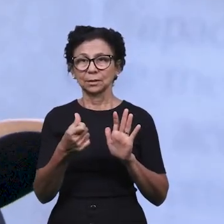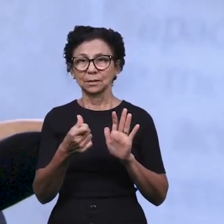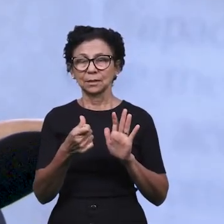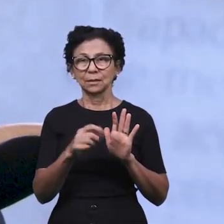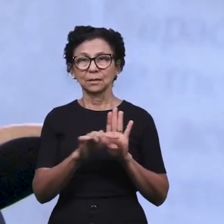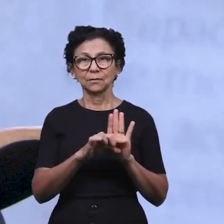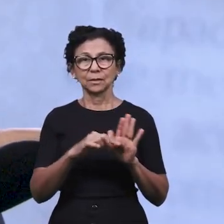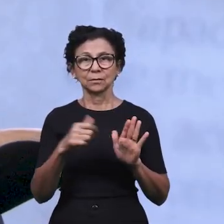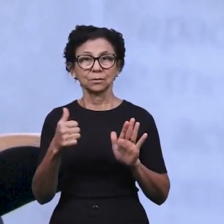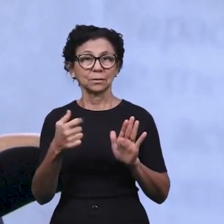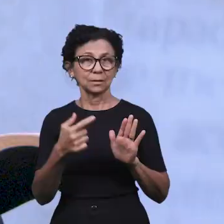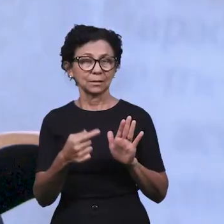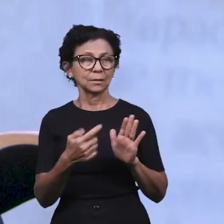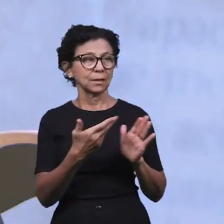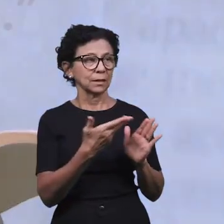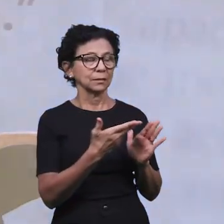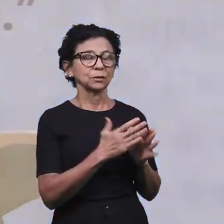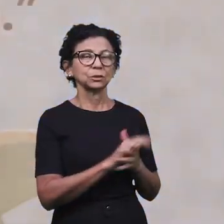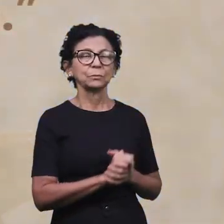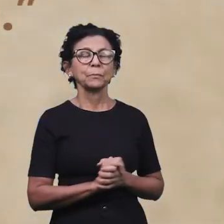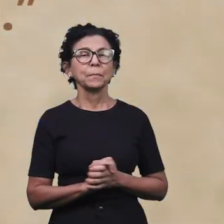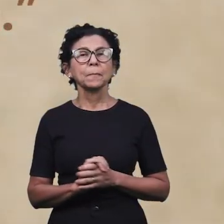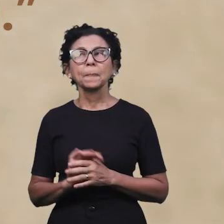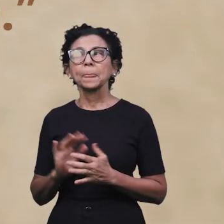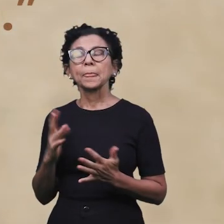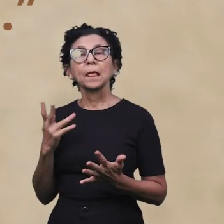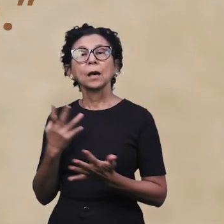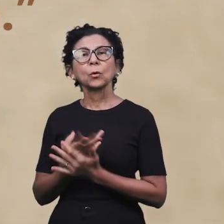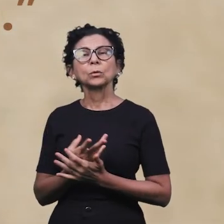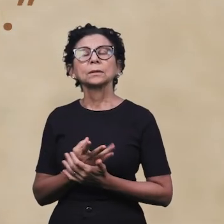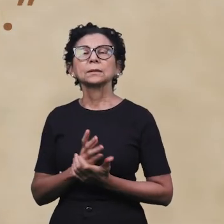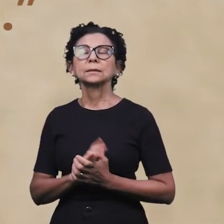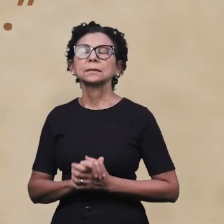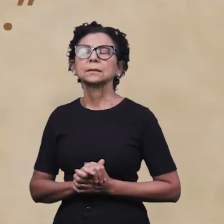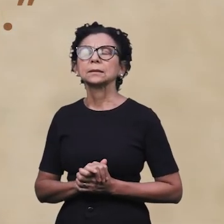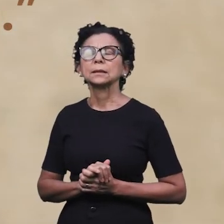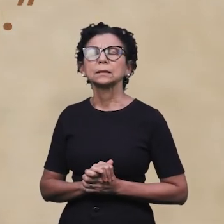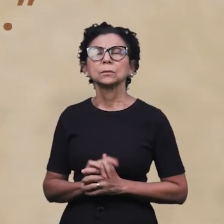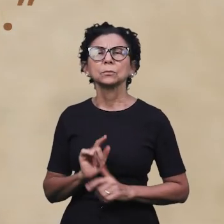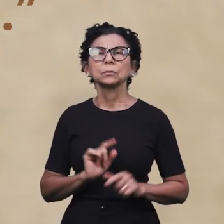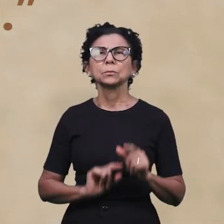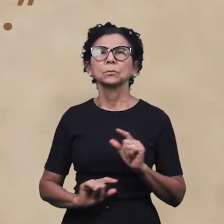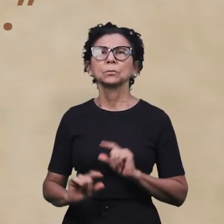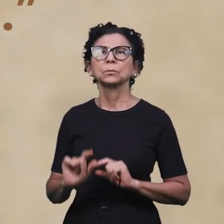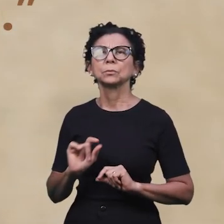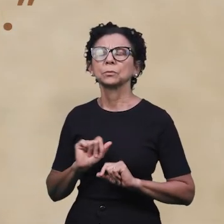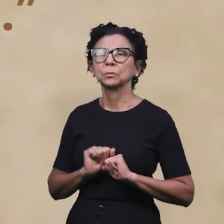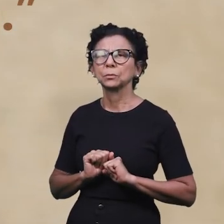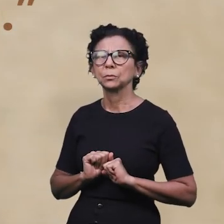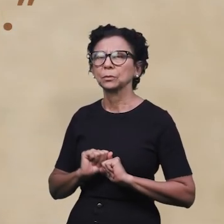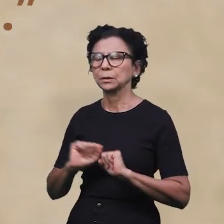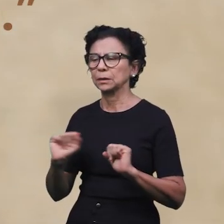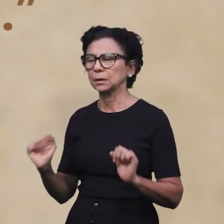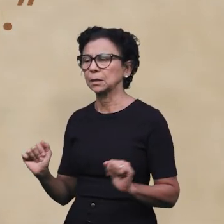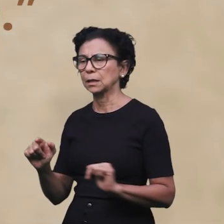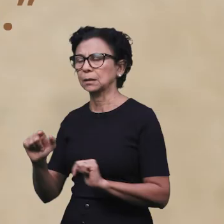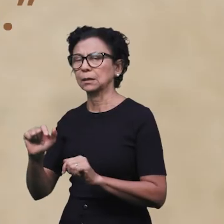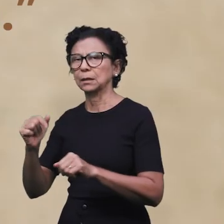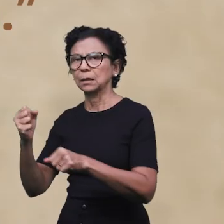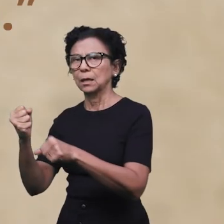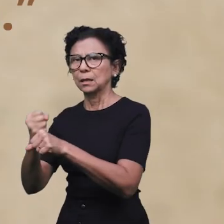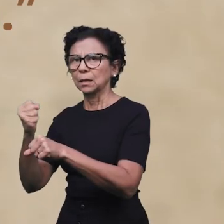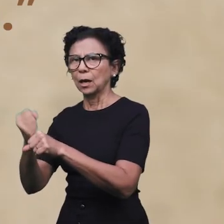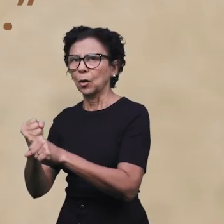o Pedro falar para nós sobre isso. Né? E sucedeu que desde aquele dia, metade dos meus moços trabalhava na